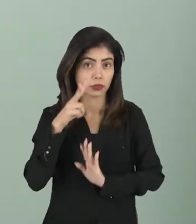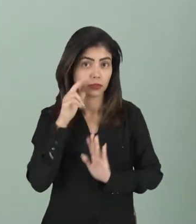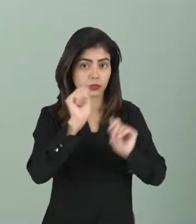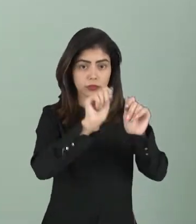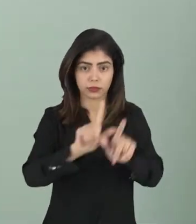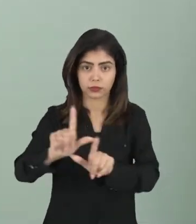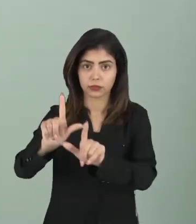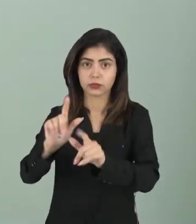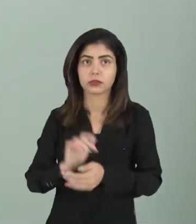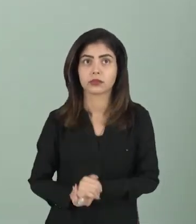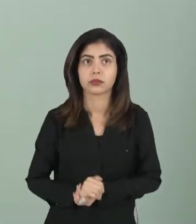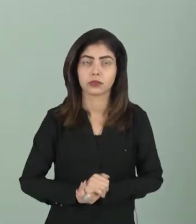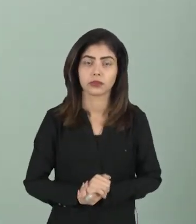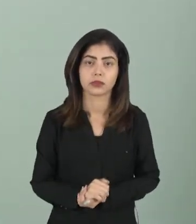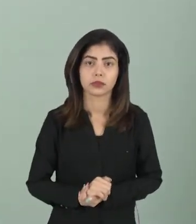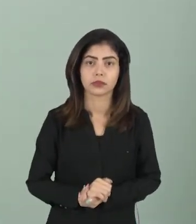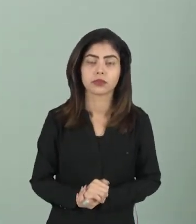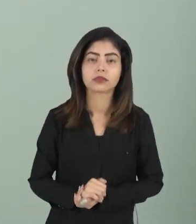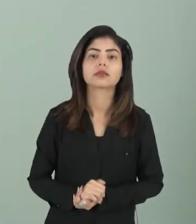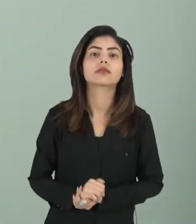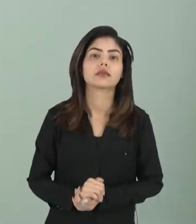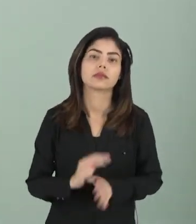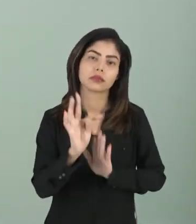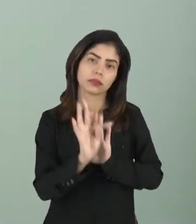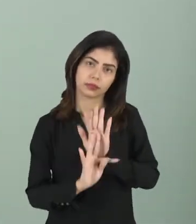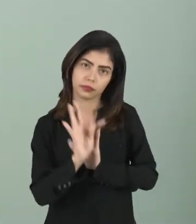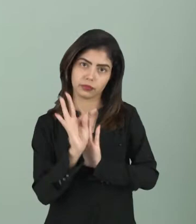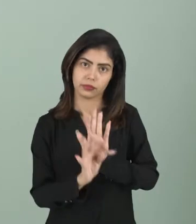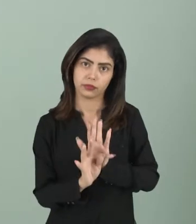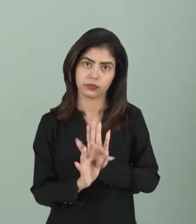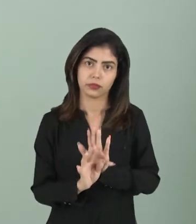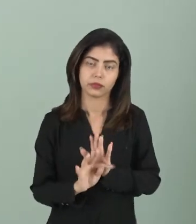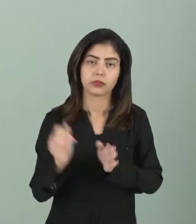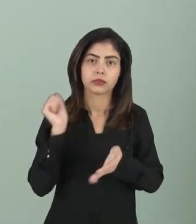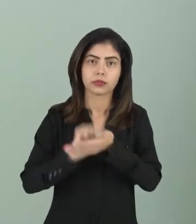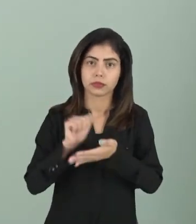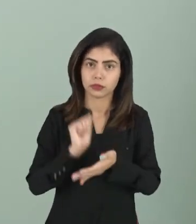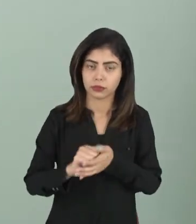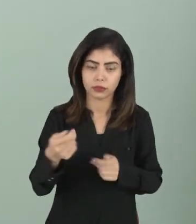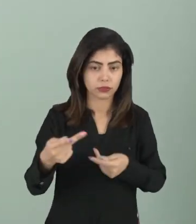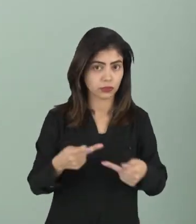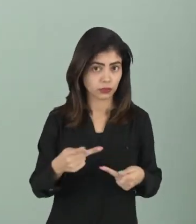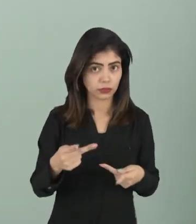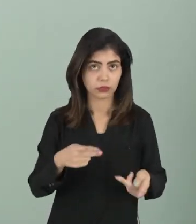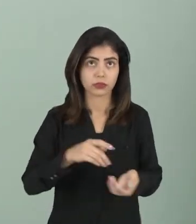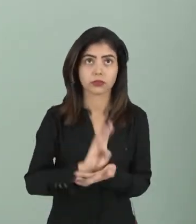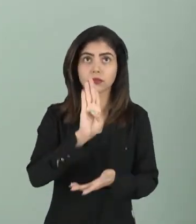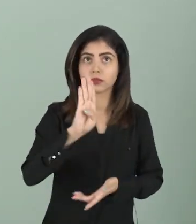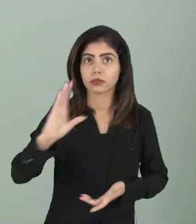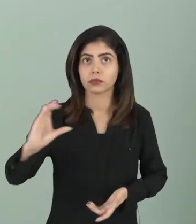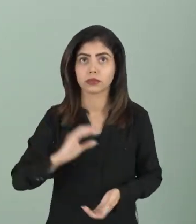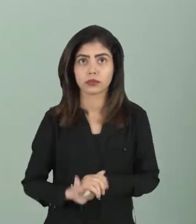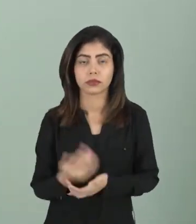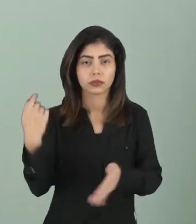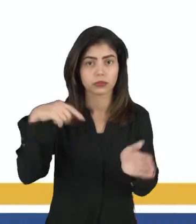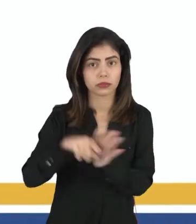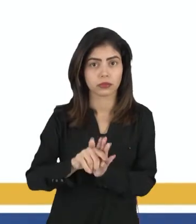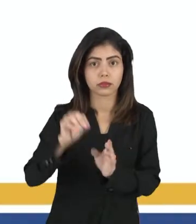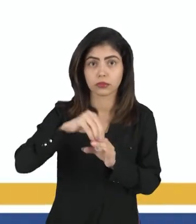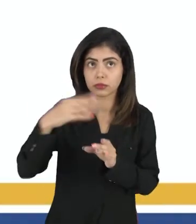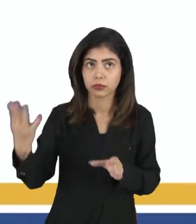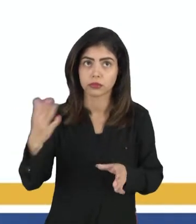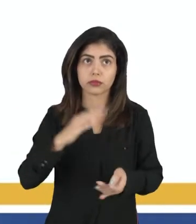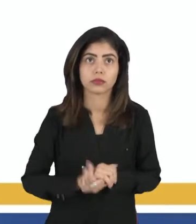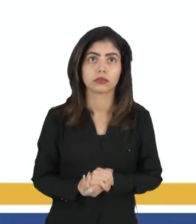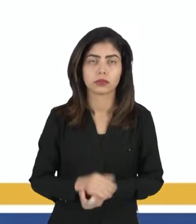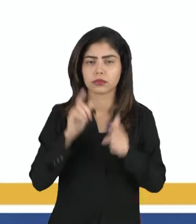vão acompanhar agora pelo slide, tá? Ele é um texto que foi planejado pela BBC, foi uma pergunta dentro de um fórum,